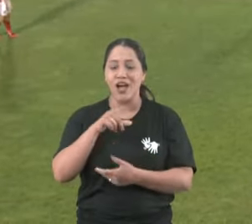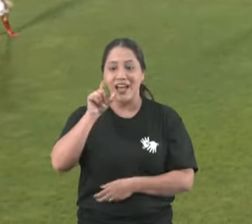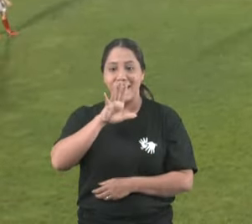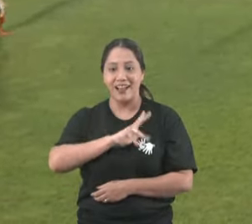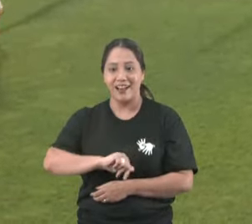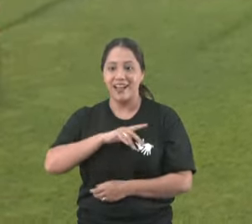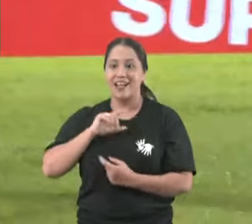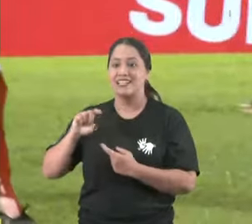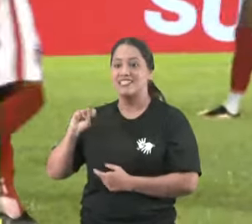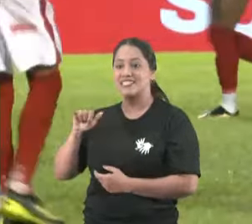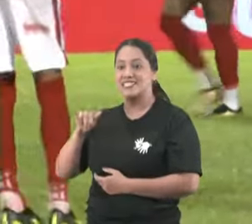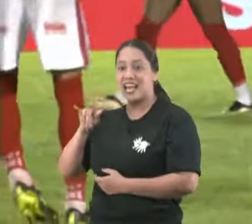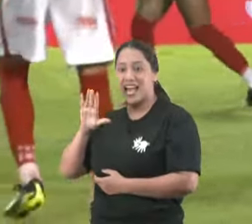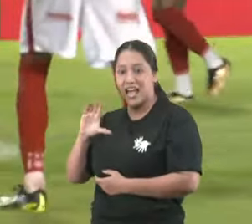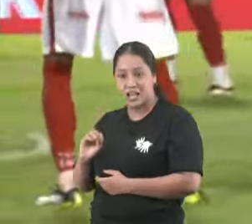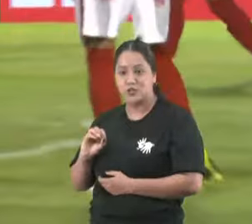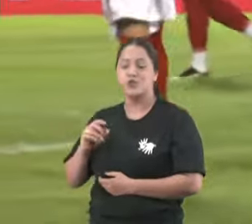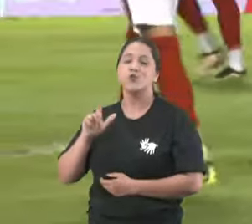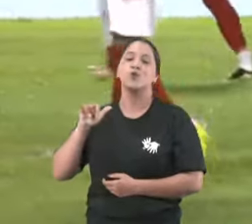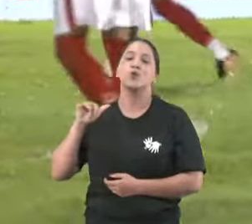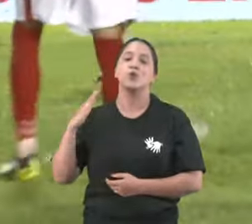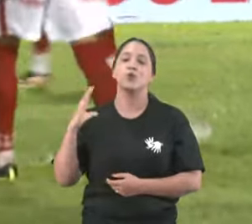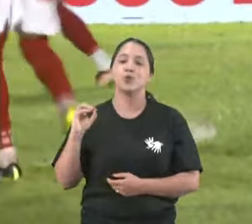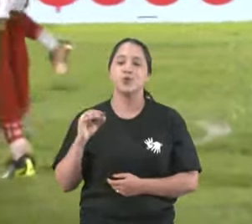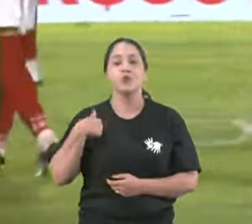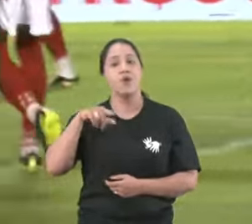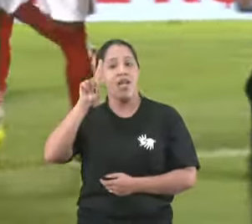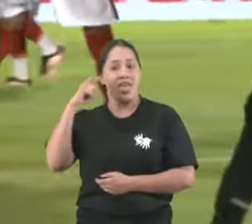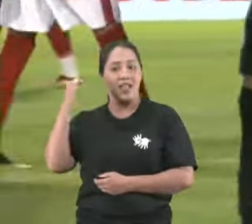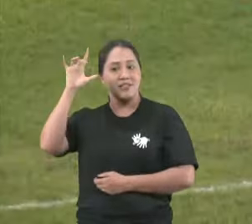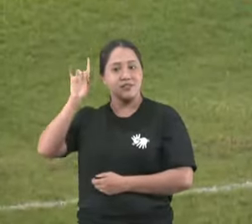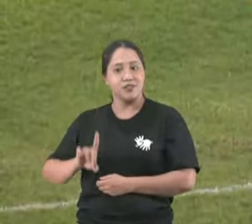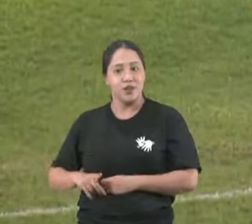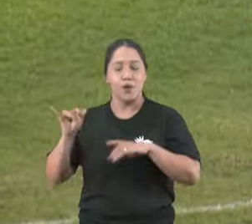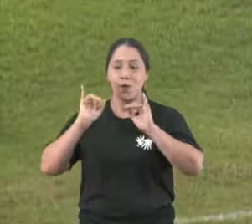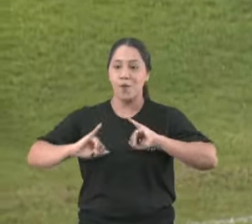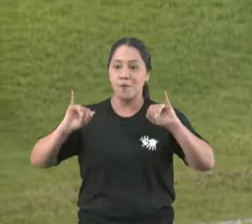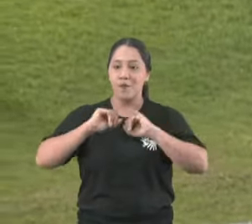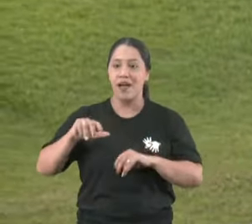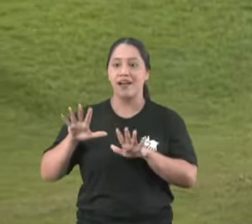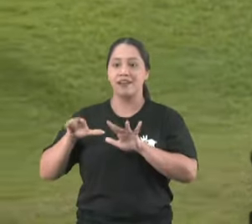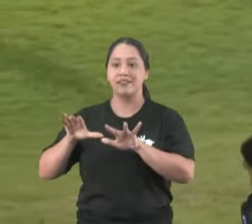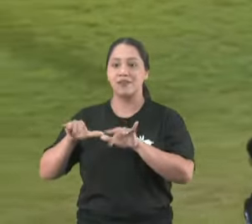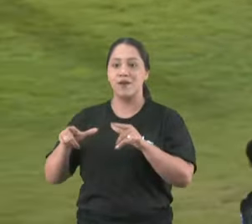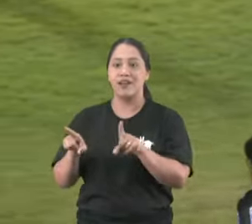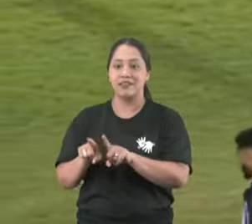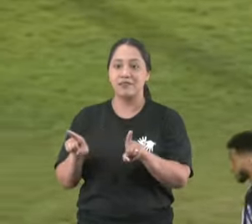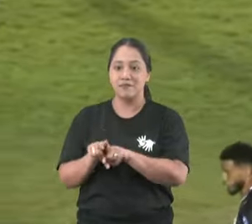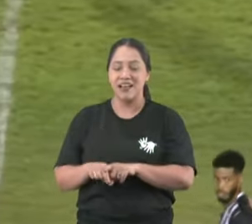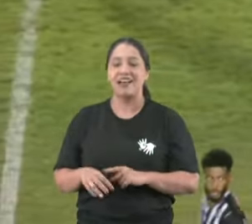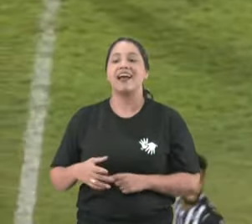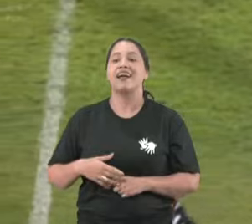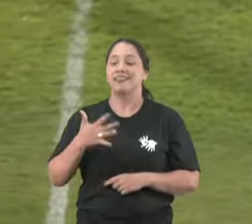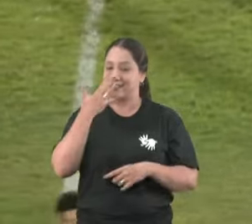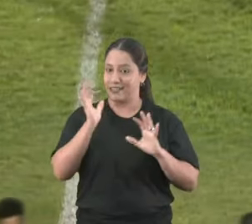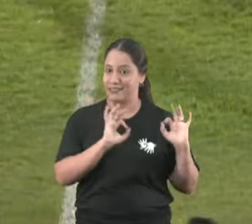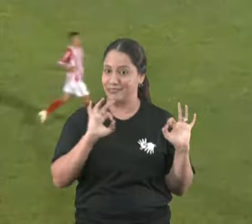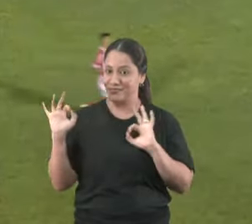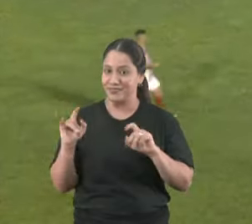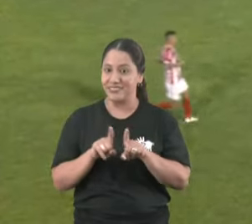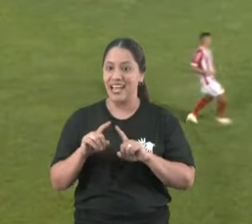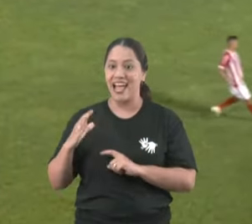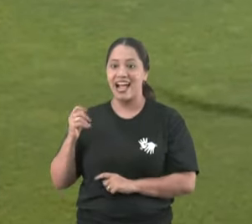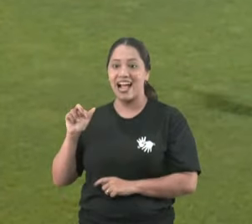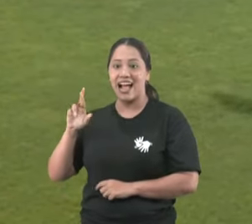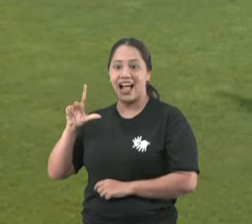regateando. Sérgio Lúcio, nosso Serginho Lúcio, ex diretor de marketing aqui do Asa, também é ligadinho história na nossa transmissão. E